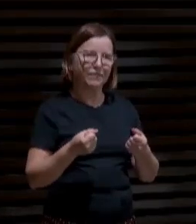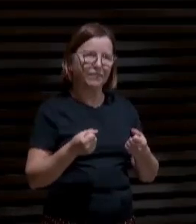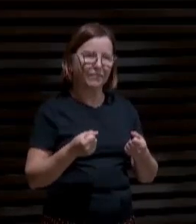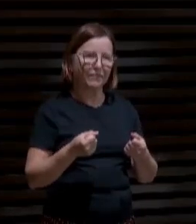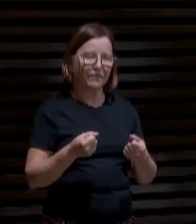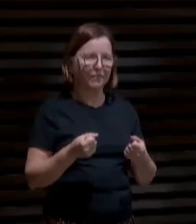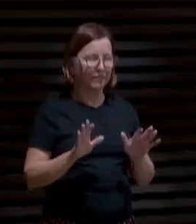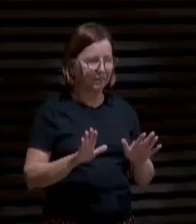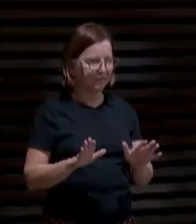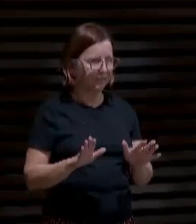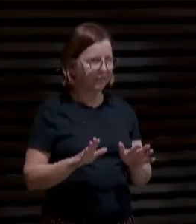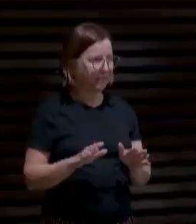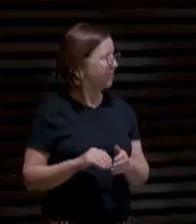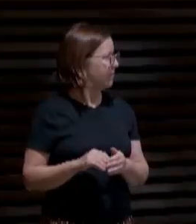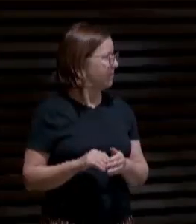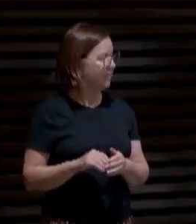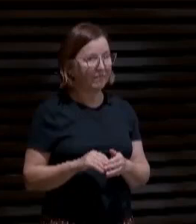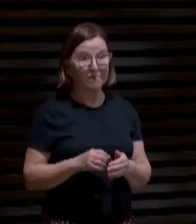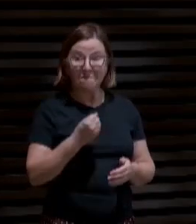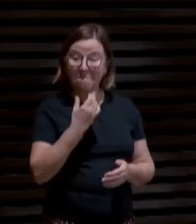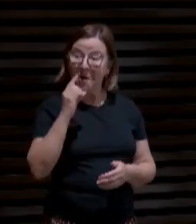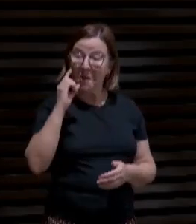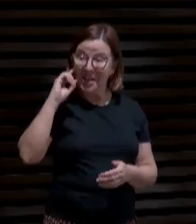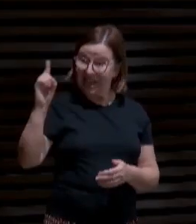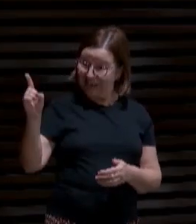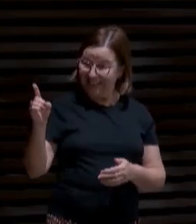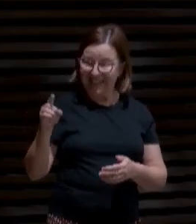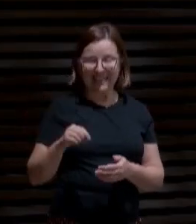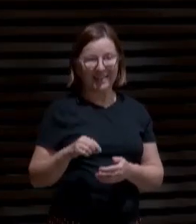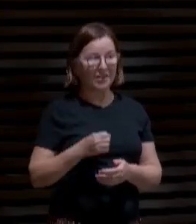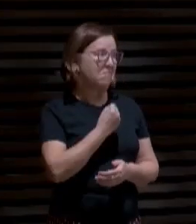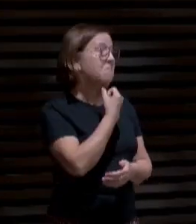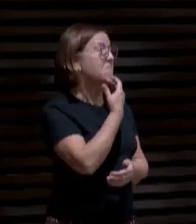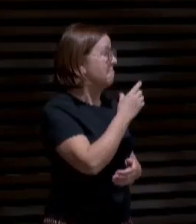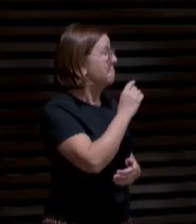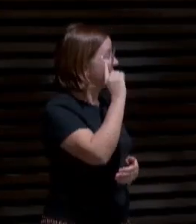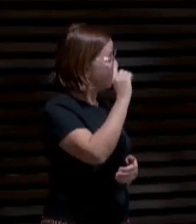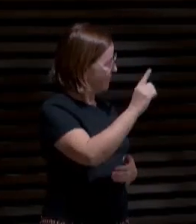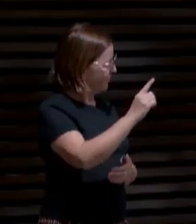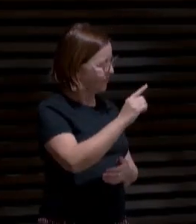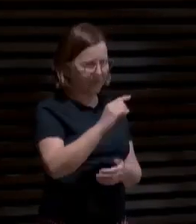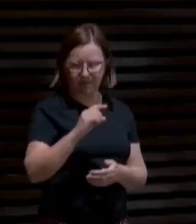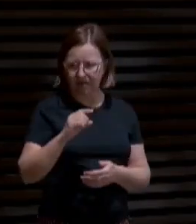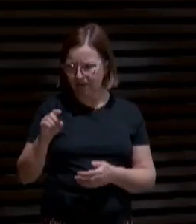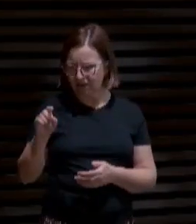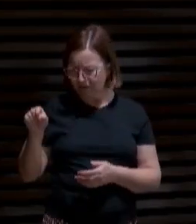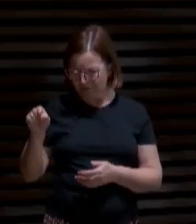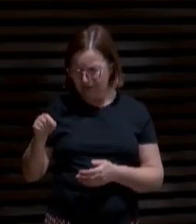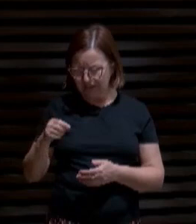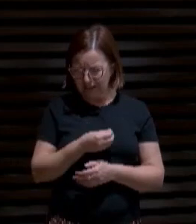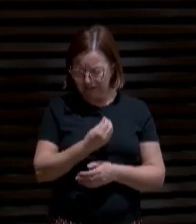Começou de novo. Bom dia, meu amigo. Bom dia. O senhor mora aqui nessa